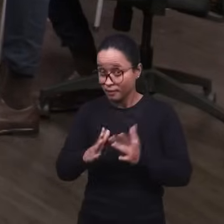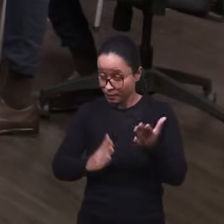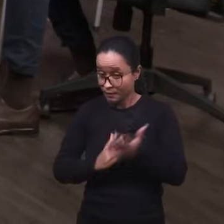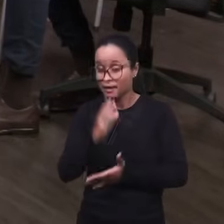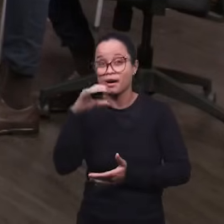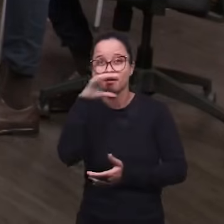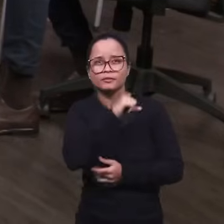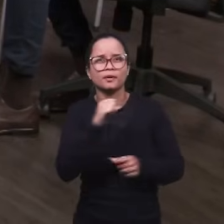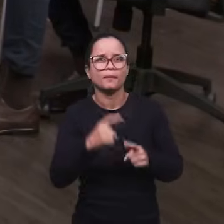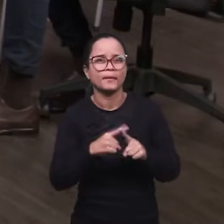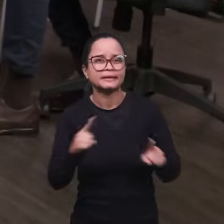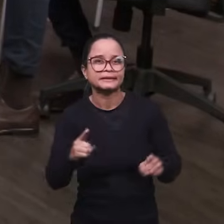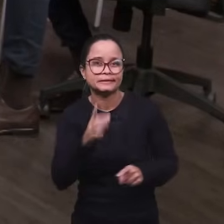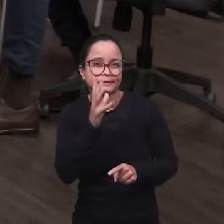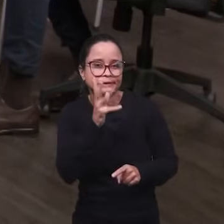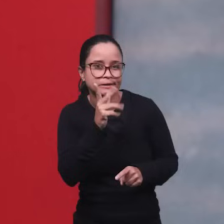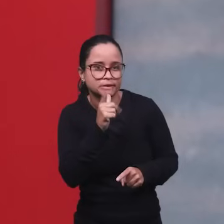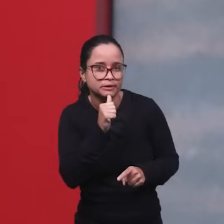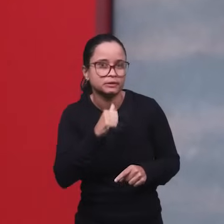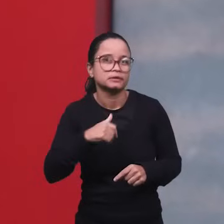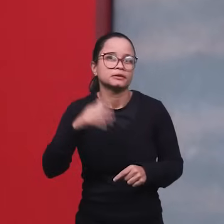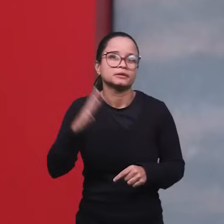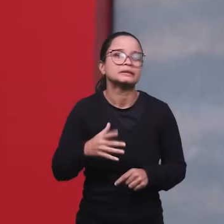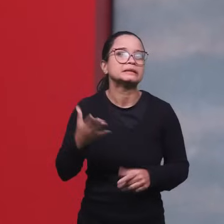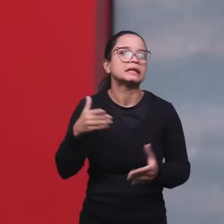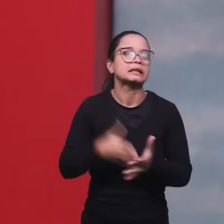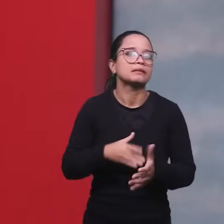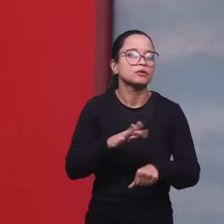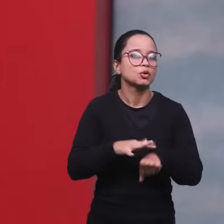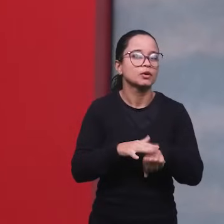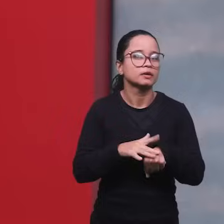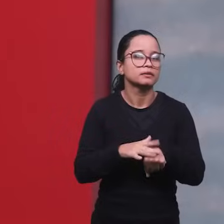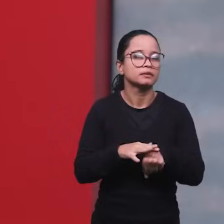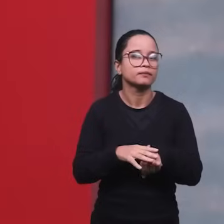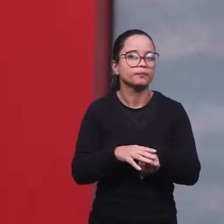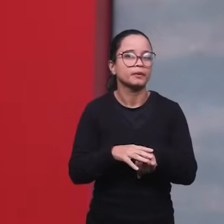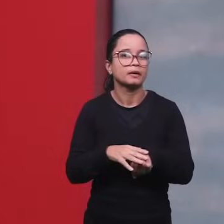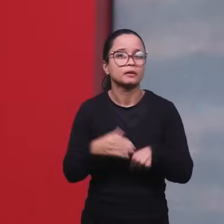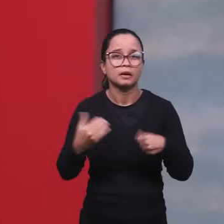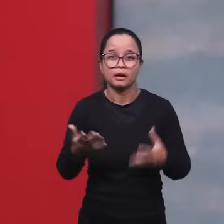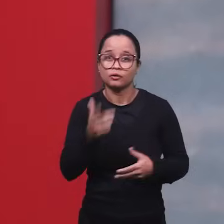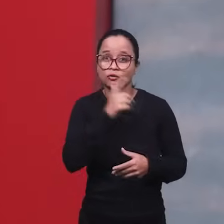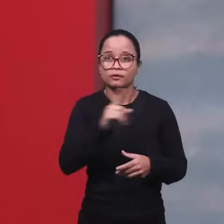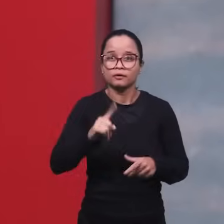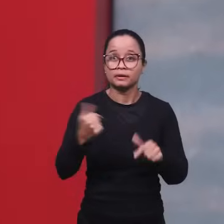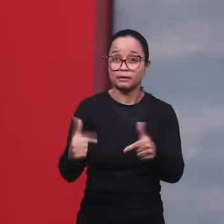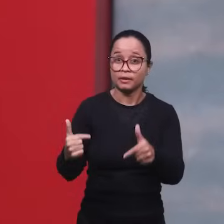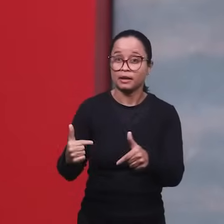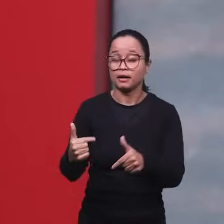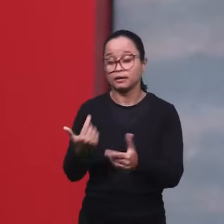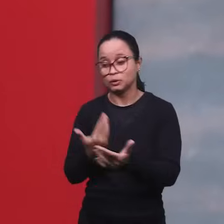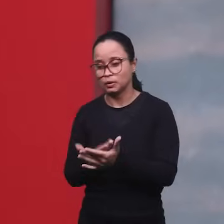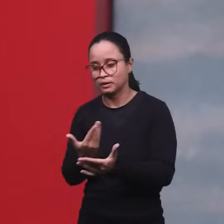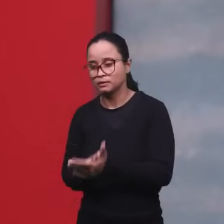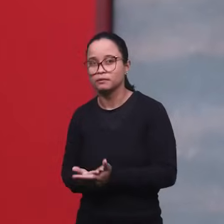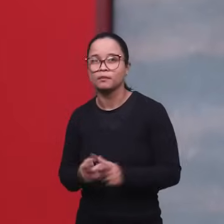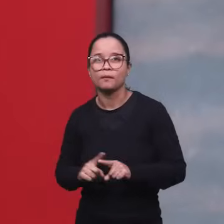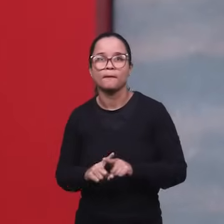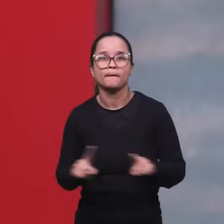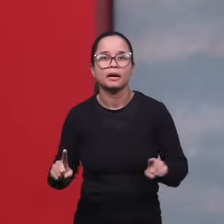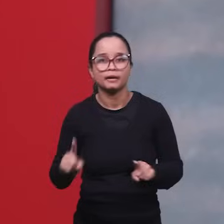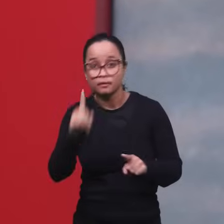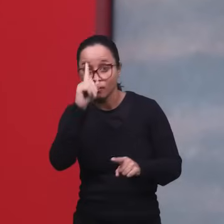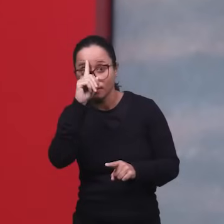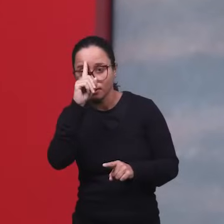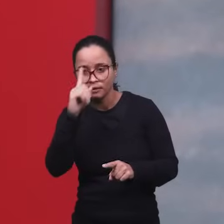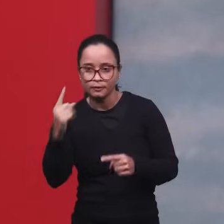não, e se a caminhada for um pouquinho mais longa? E até lá? E se você adoecer? Eu não consigo trabalhar e nem estudar. Isso não vai acontecer, mas é uma hipótese